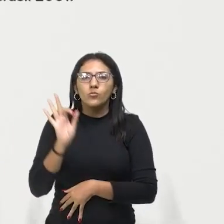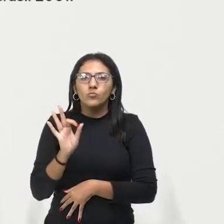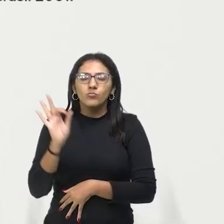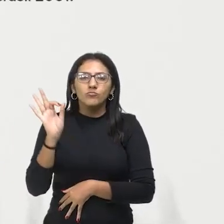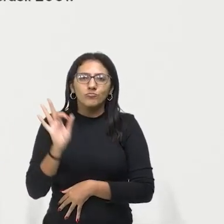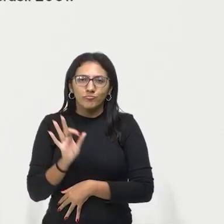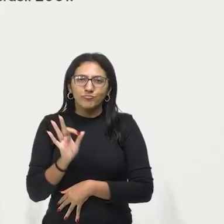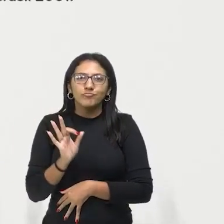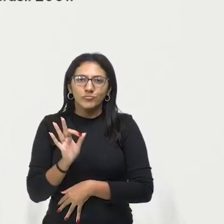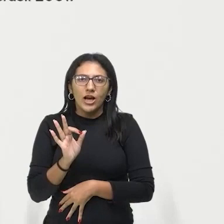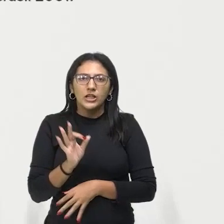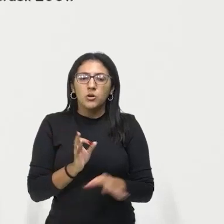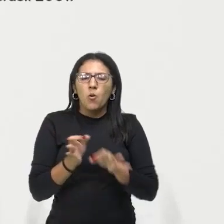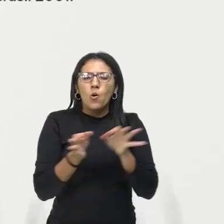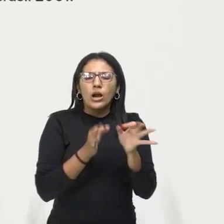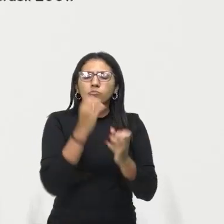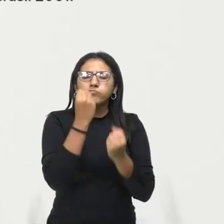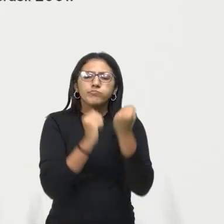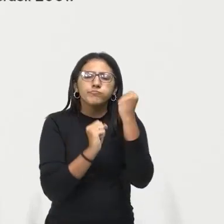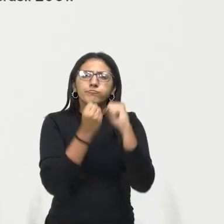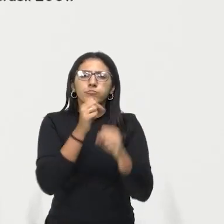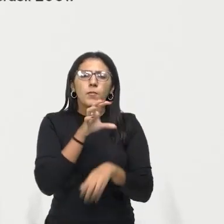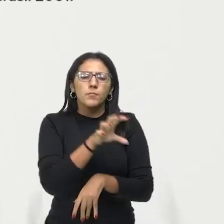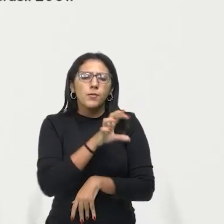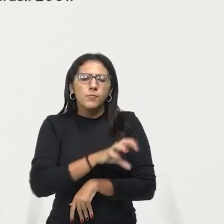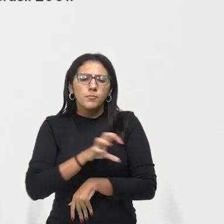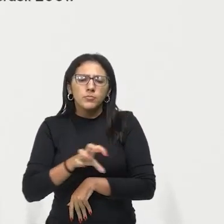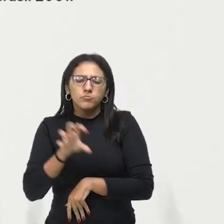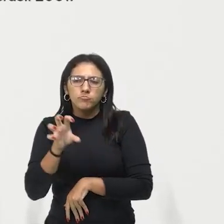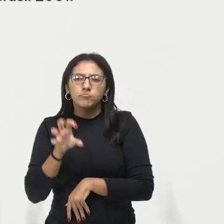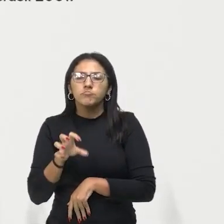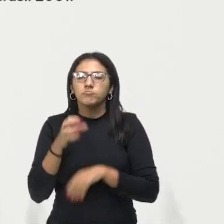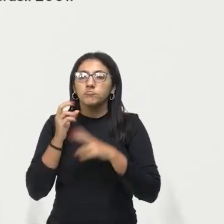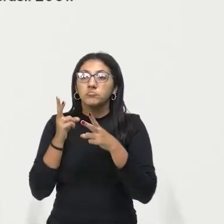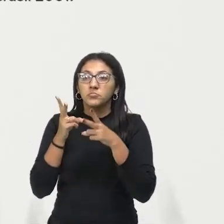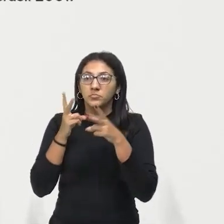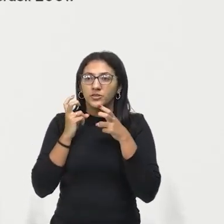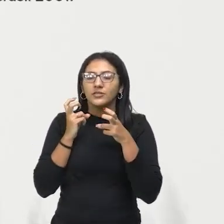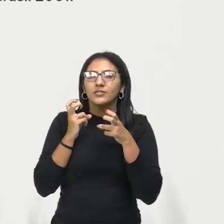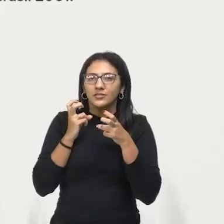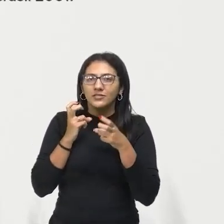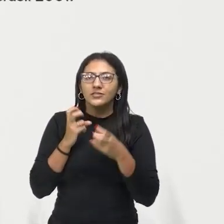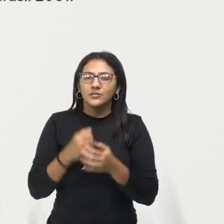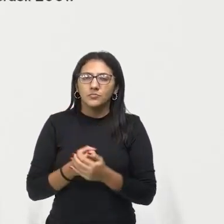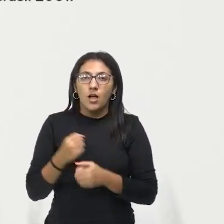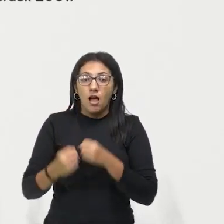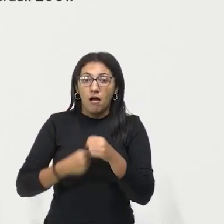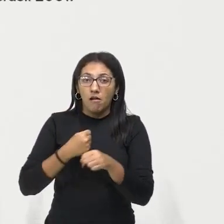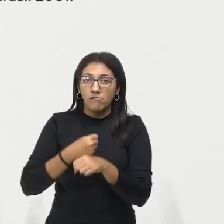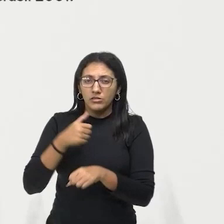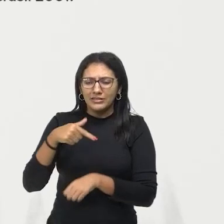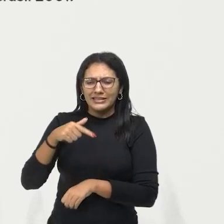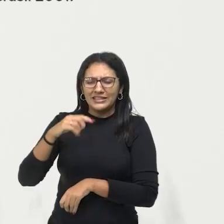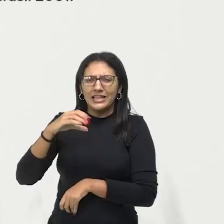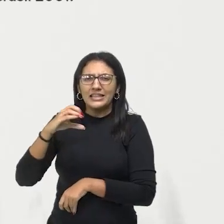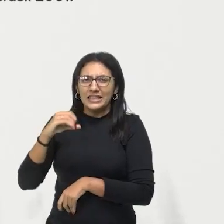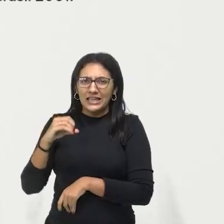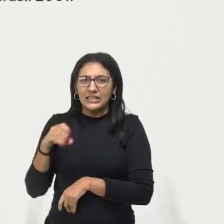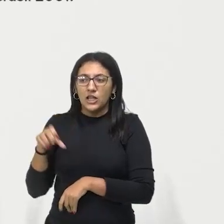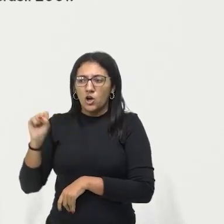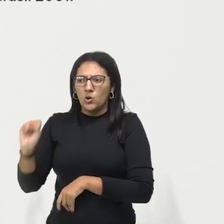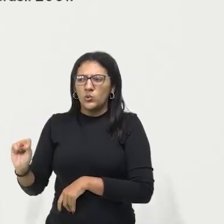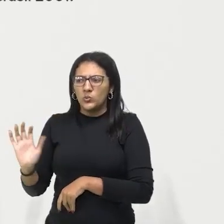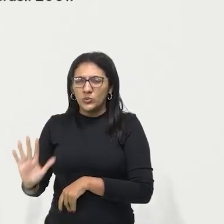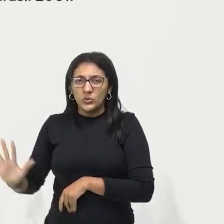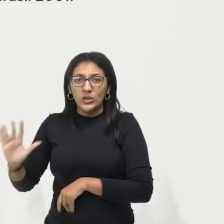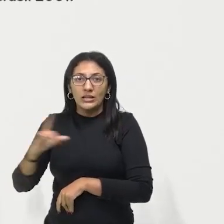tá? E a porcentagem da distribuição das indústrias nessa região, tá? Você pode perceber